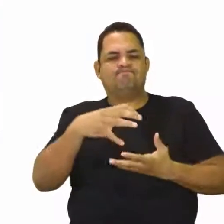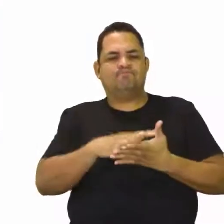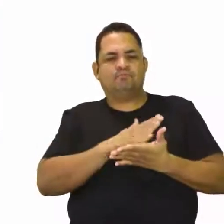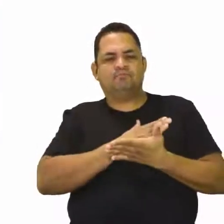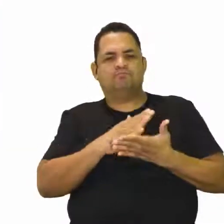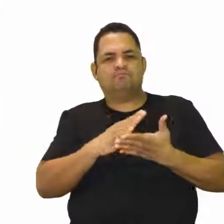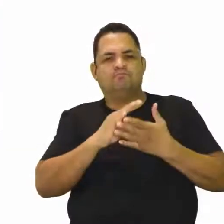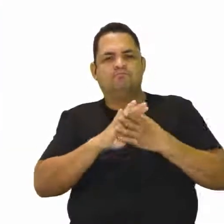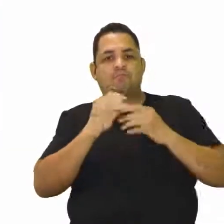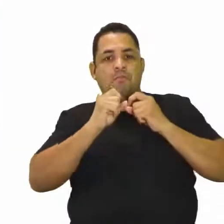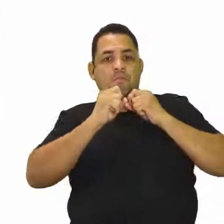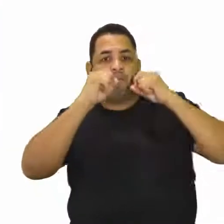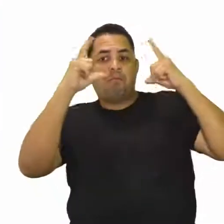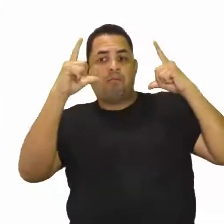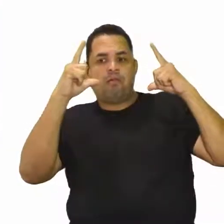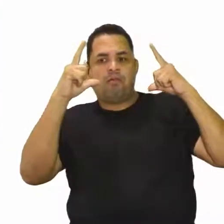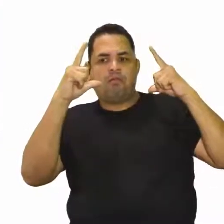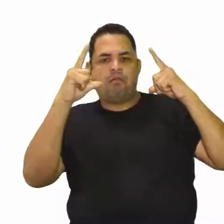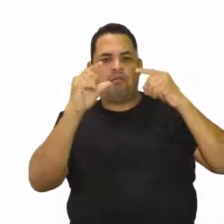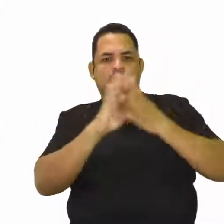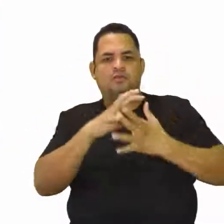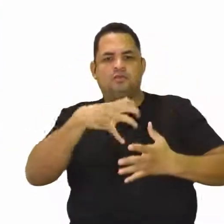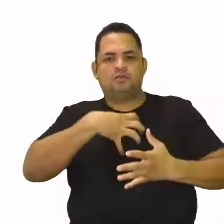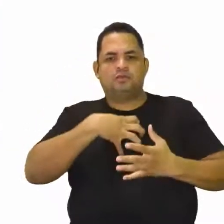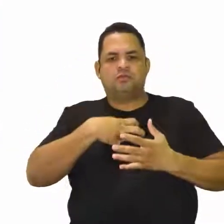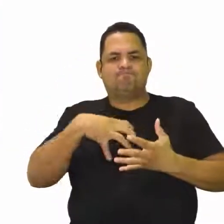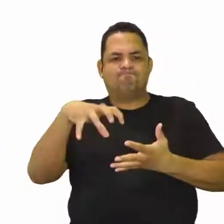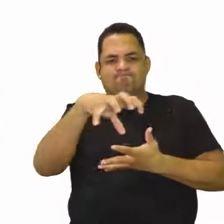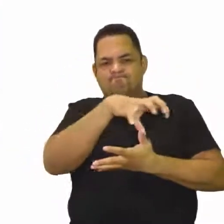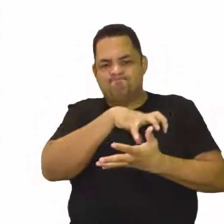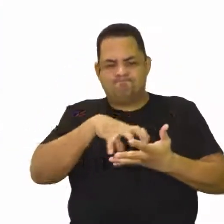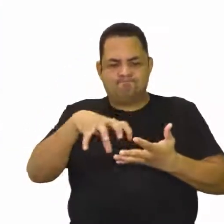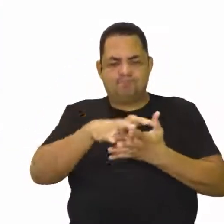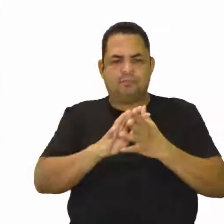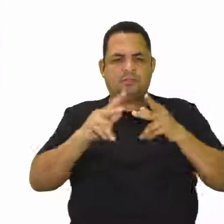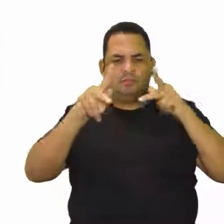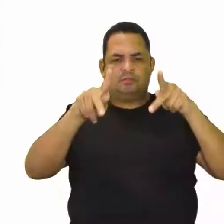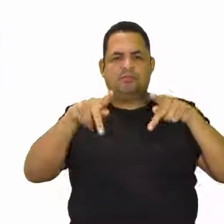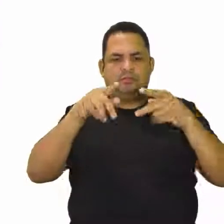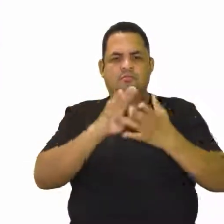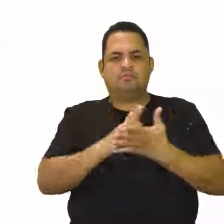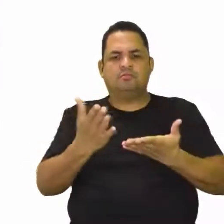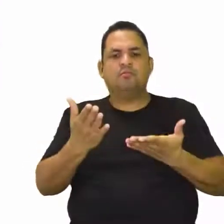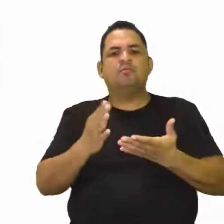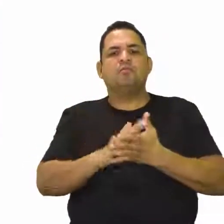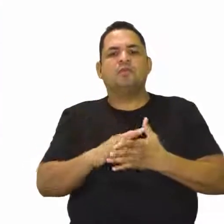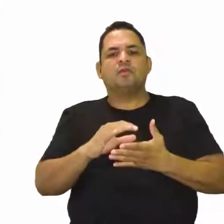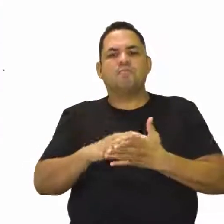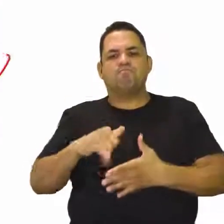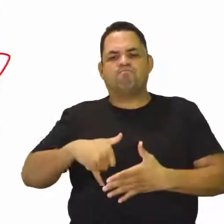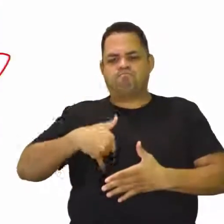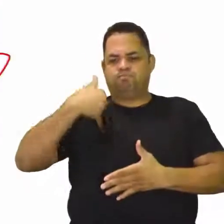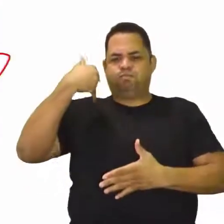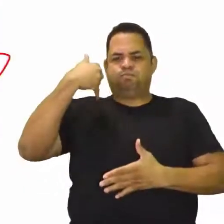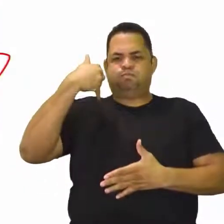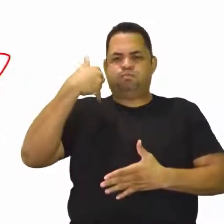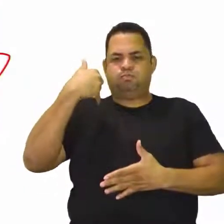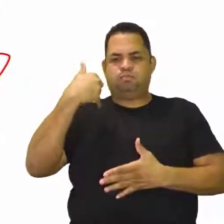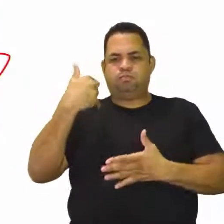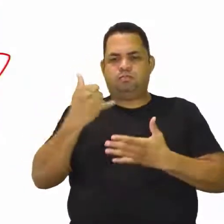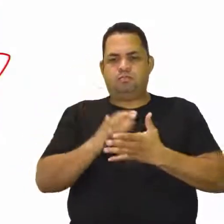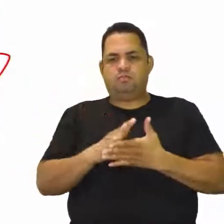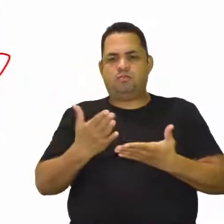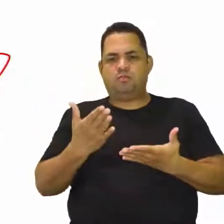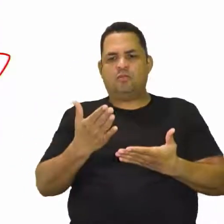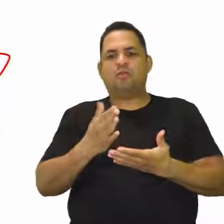começou a despertar um sentimento de revolta da população, apelando para o orgulho